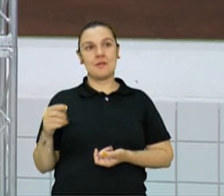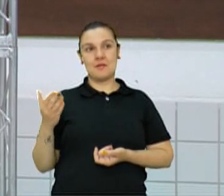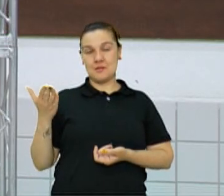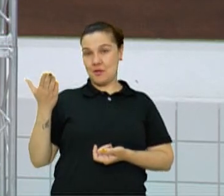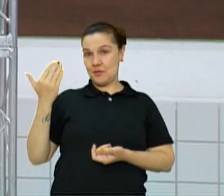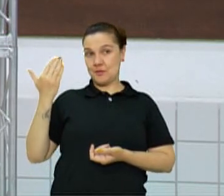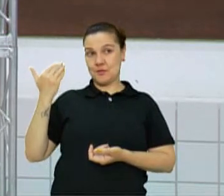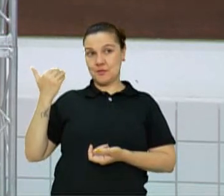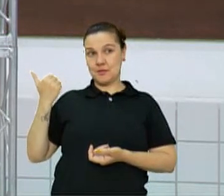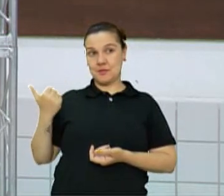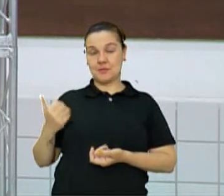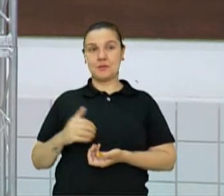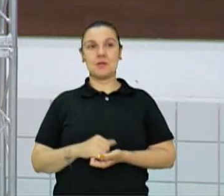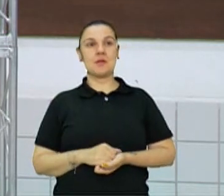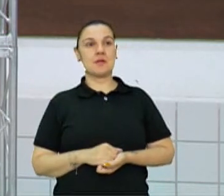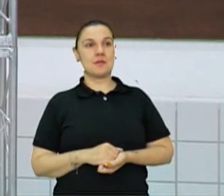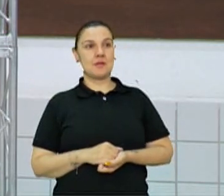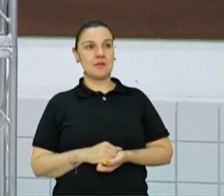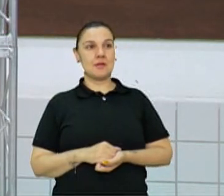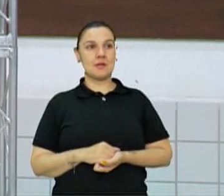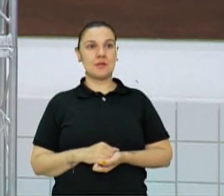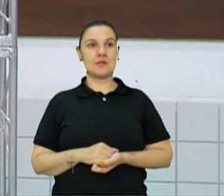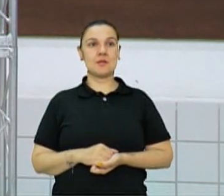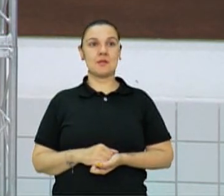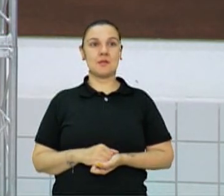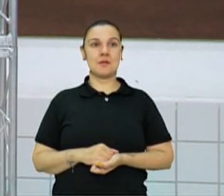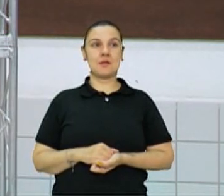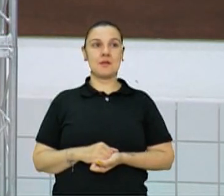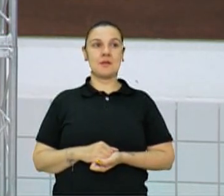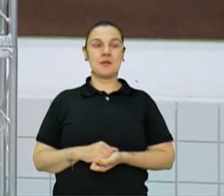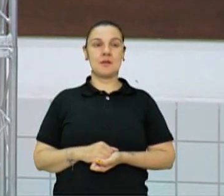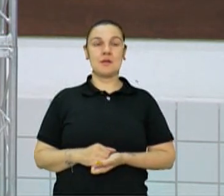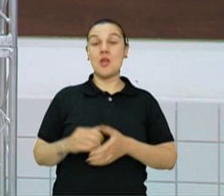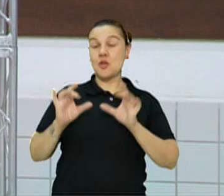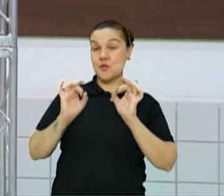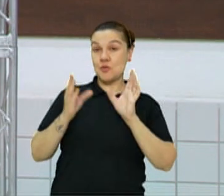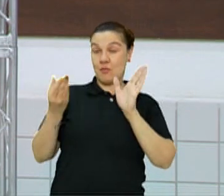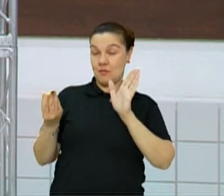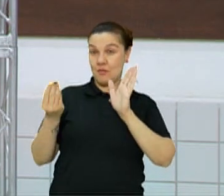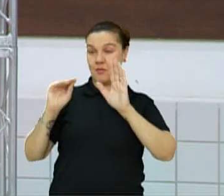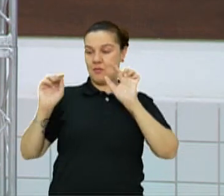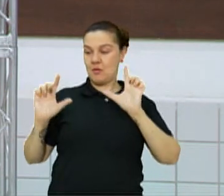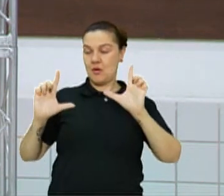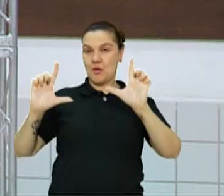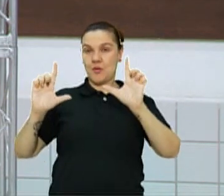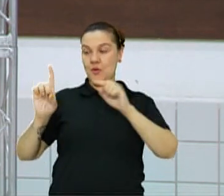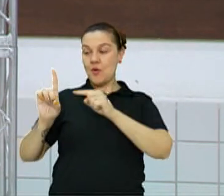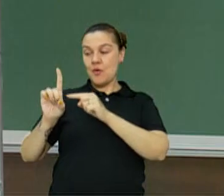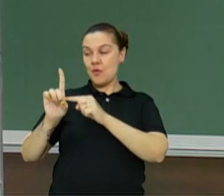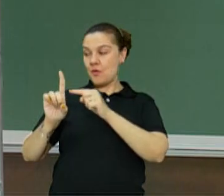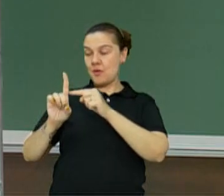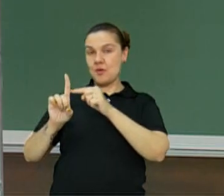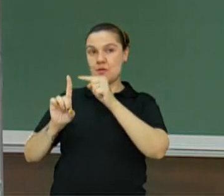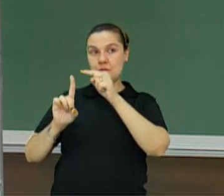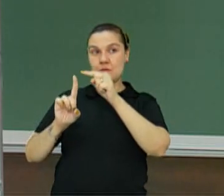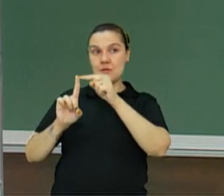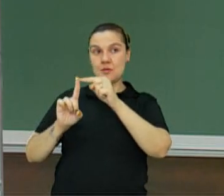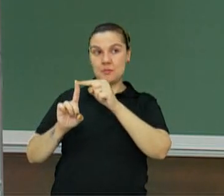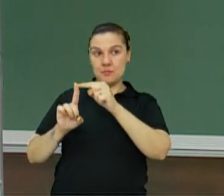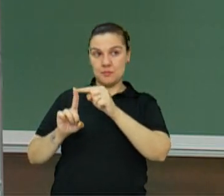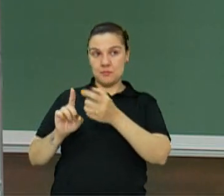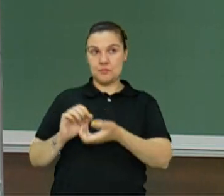o ancestral. Vejam lá, não coloquei o ancestral. Eu só coloquei os pontos de